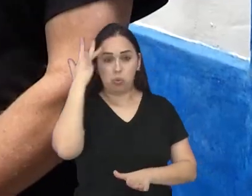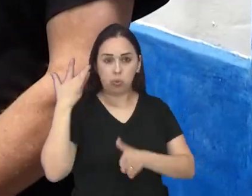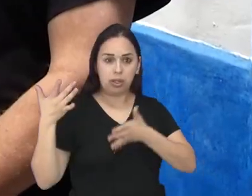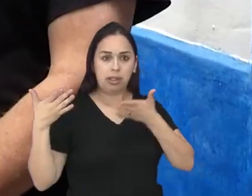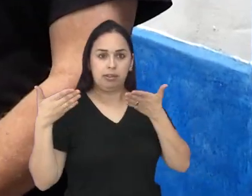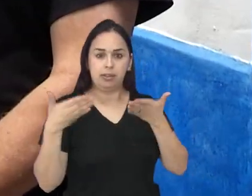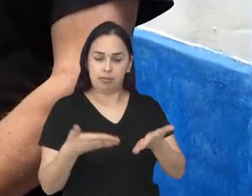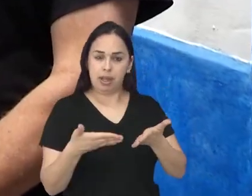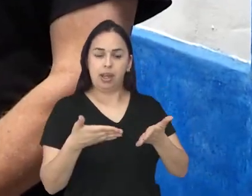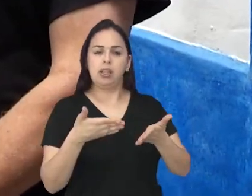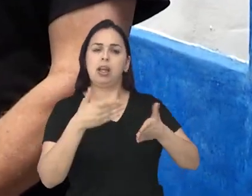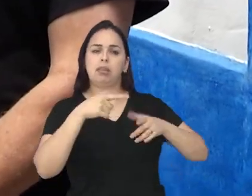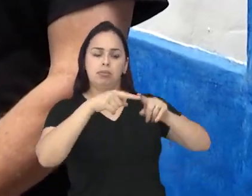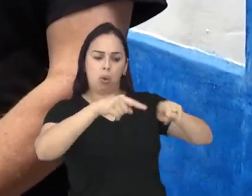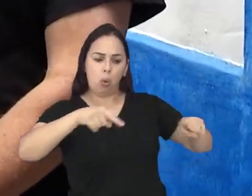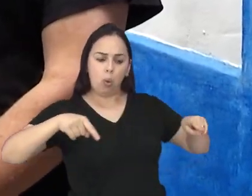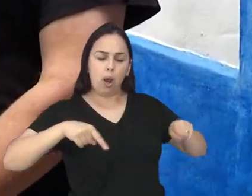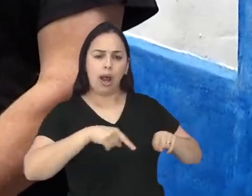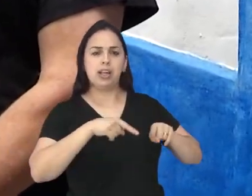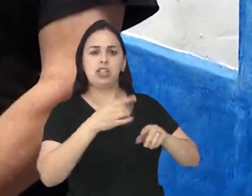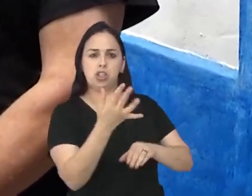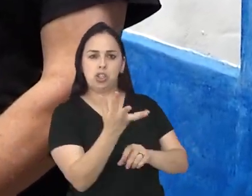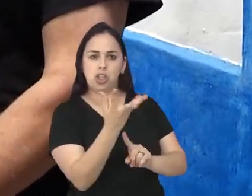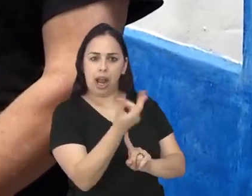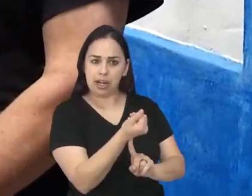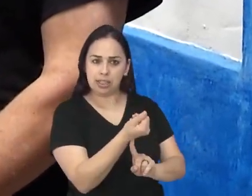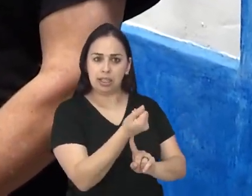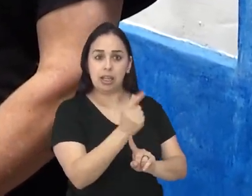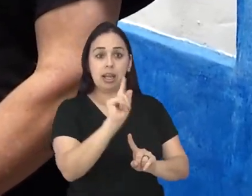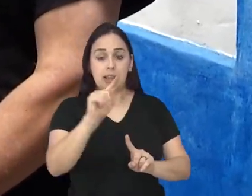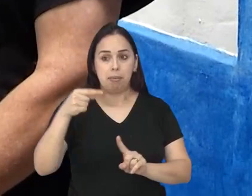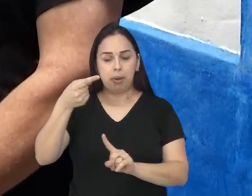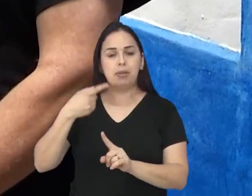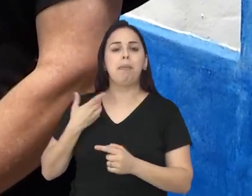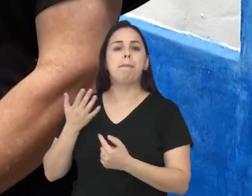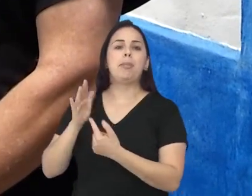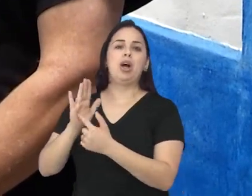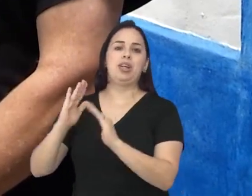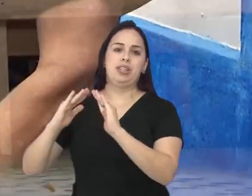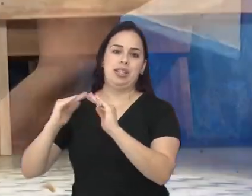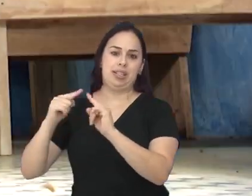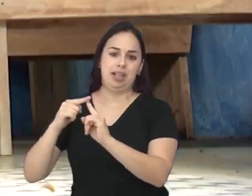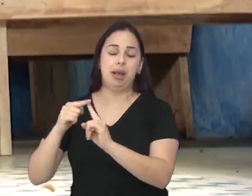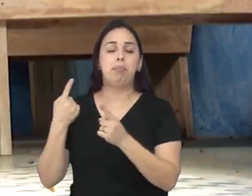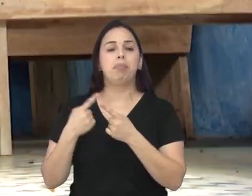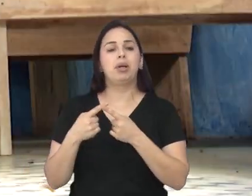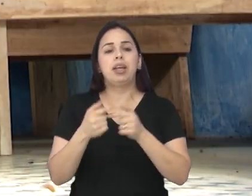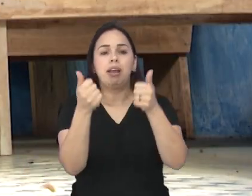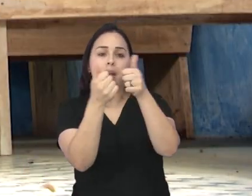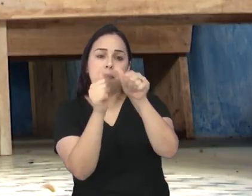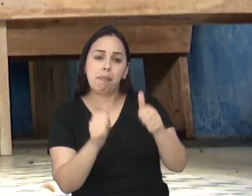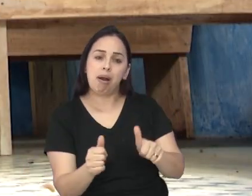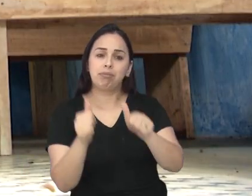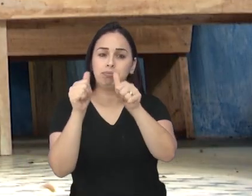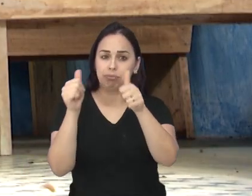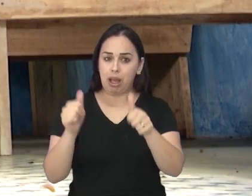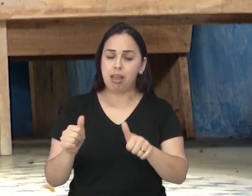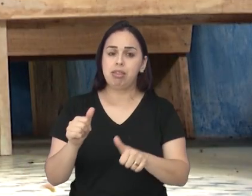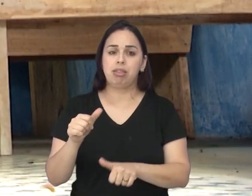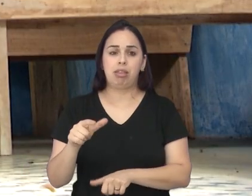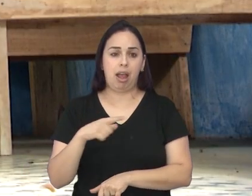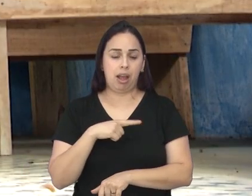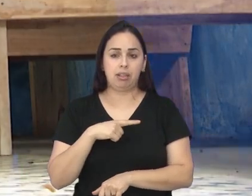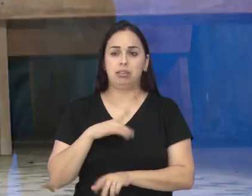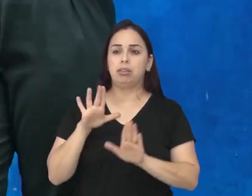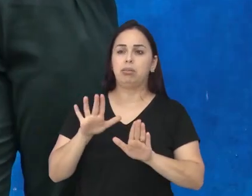vem ao ateliê, a gente normalmente abre e mostra. Porque inclusive tem santos aí, né? Tem coisas valiosas. Teve